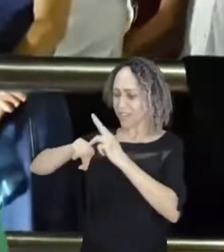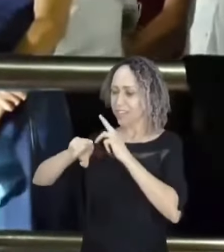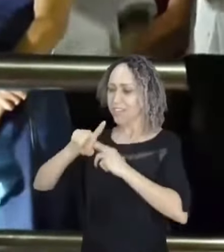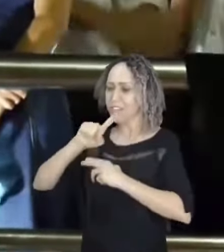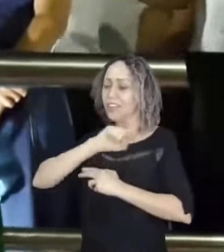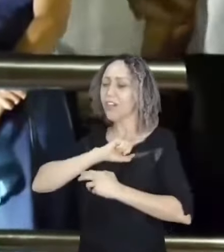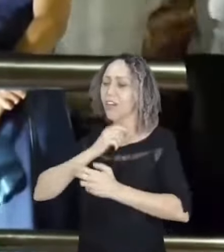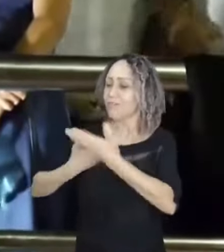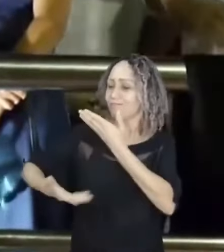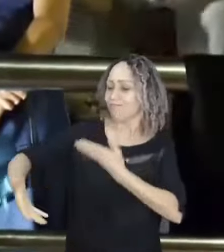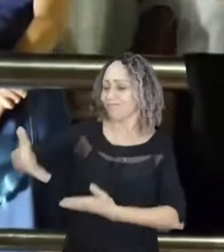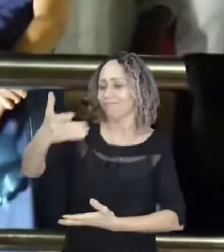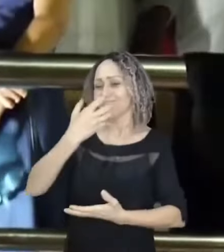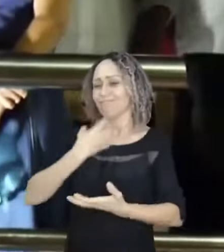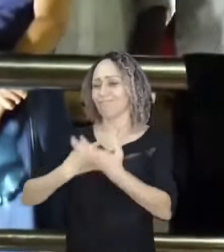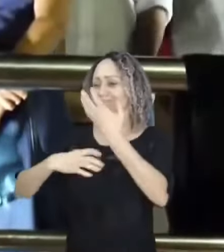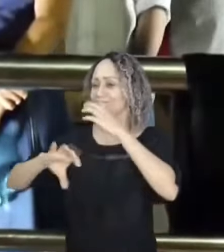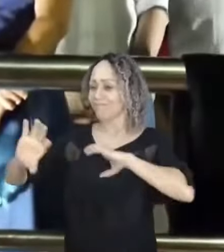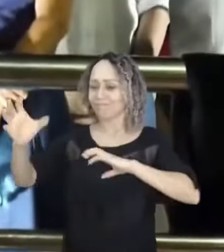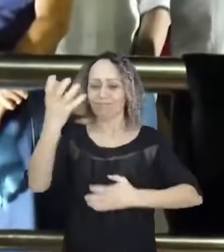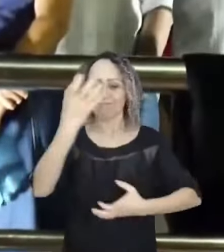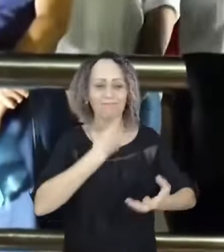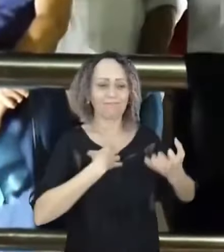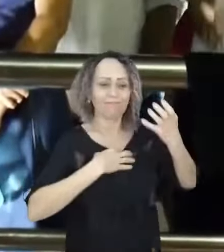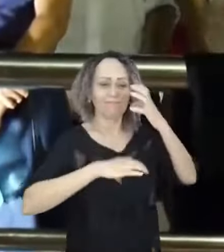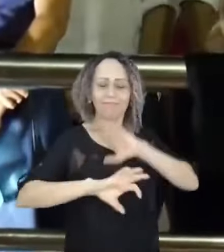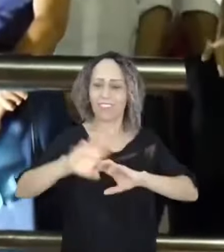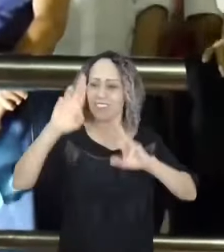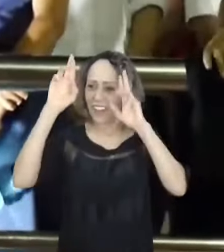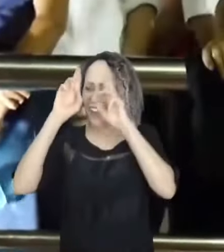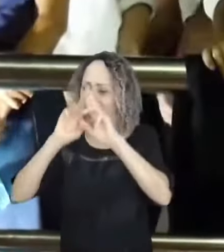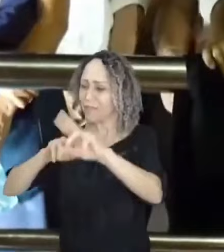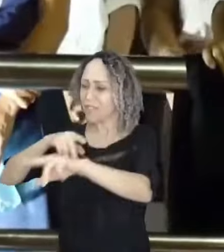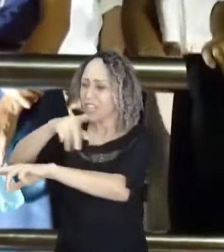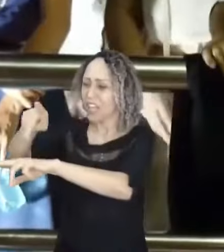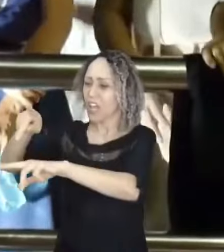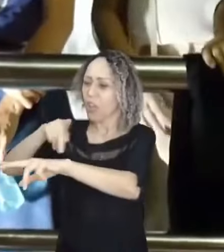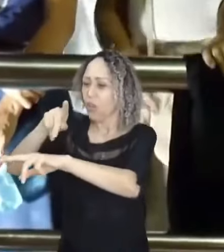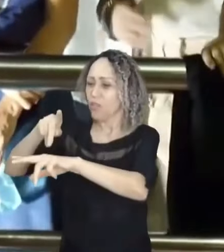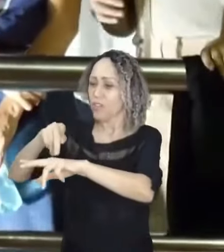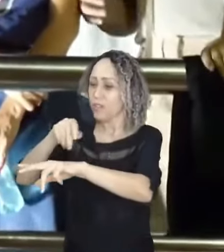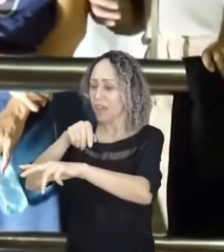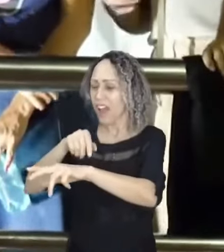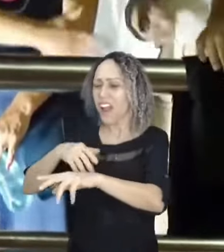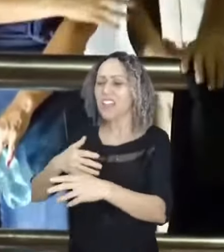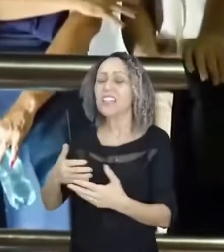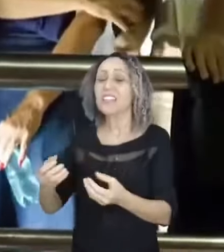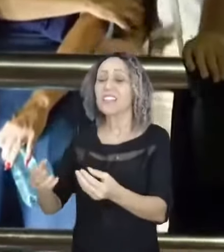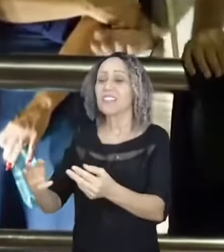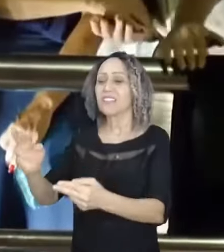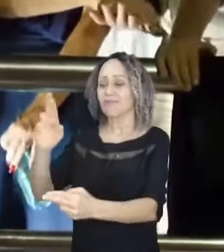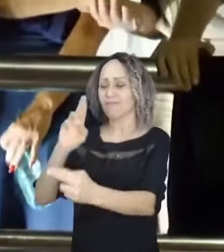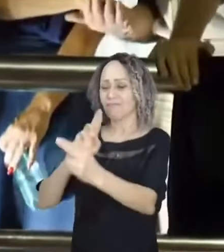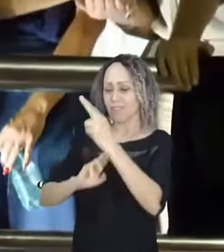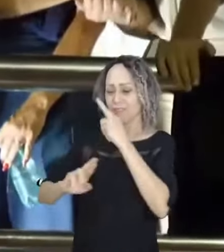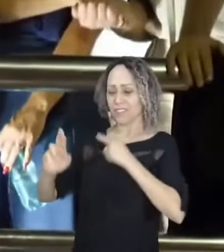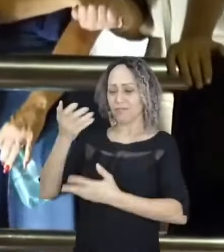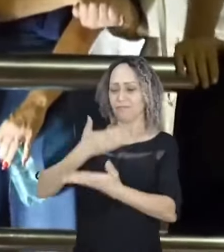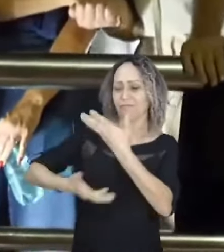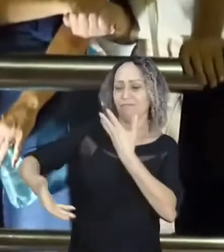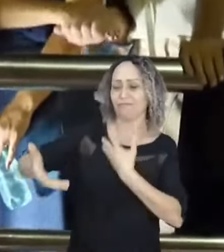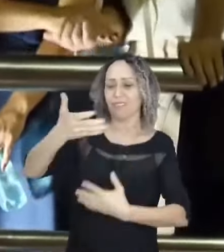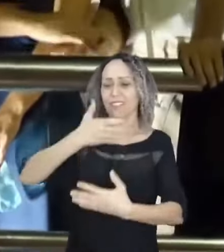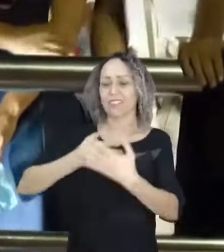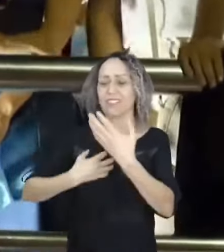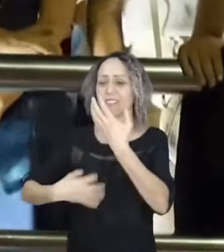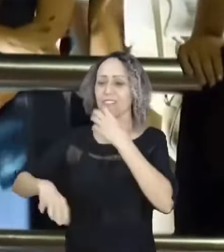contencioso. A gente não briga com ninguém. A gente gosta de tratar todo mundo bem. O Chico Buarque uma vez disse: eu